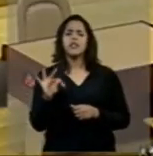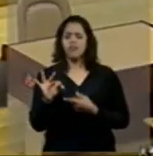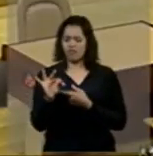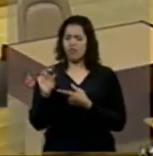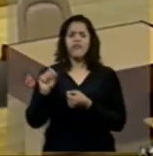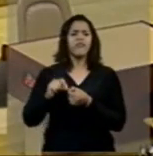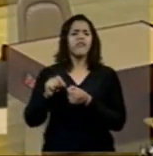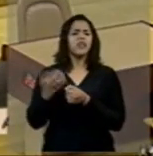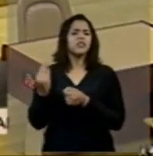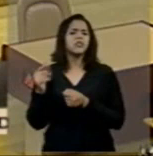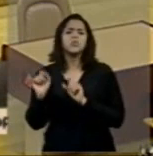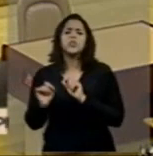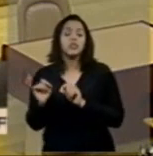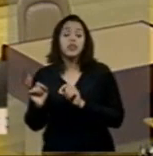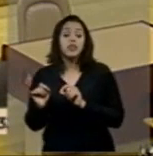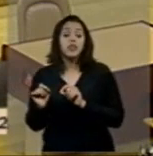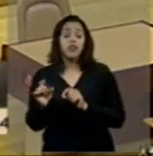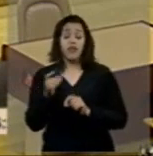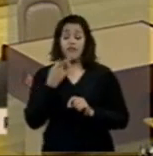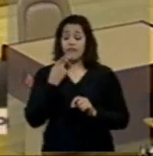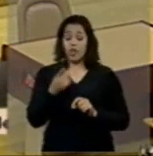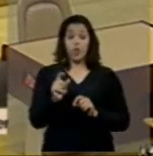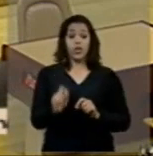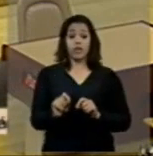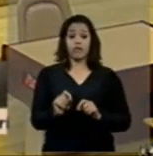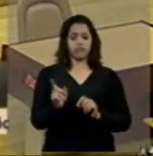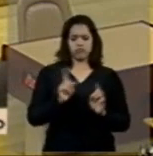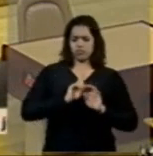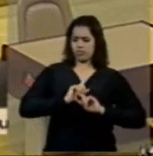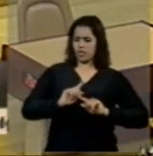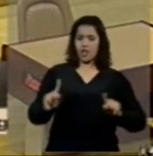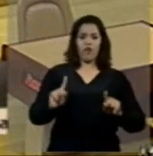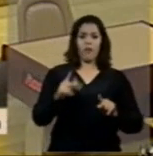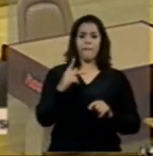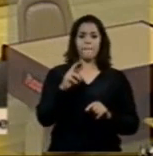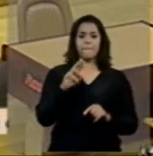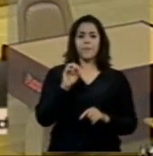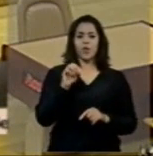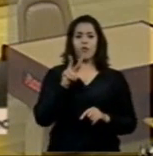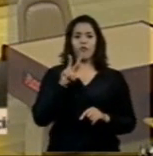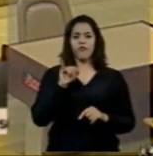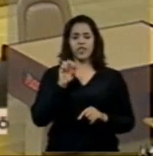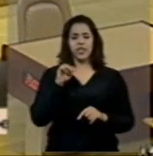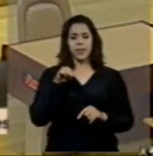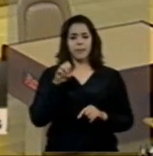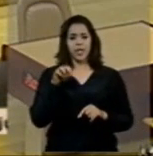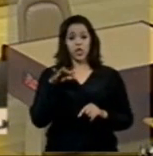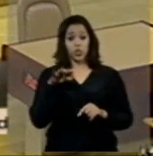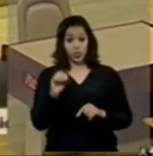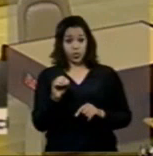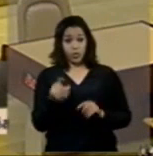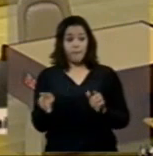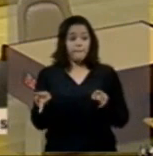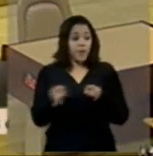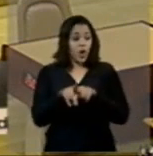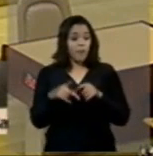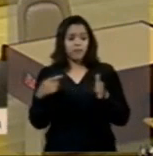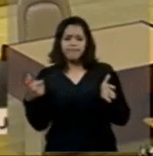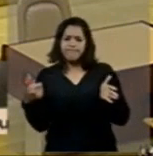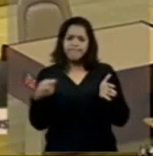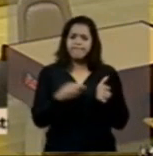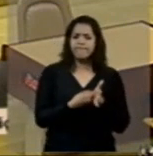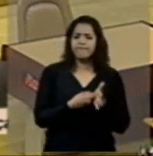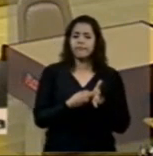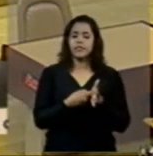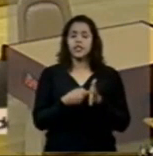se limitou a negar provimento a um agravo de instrumento que